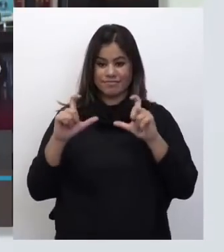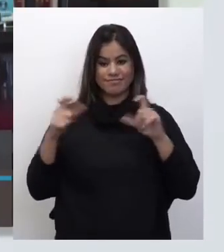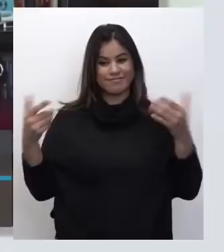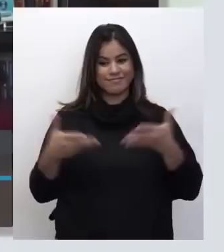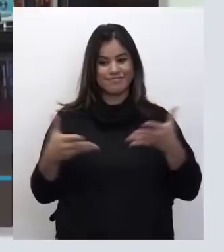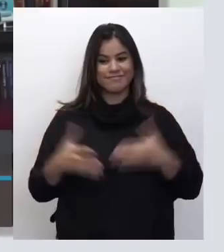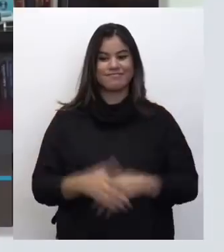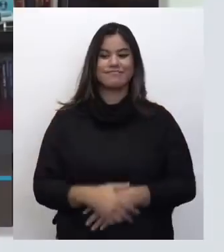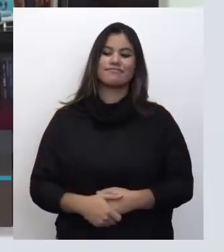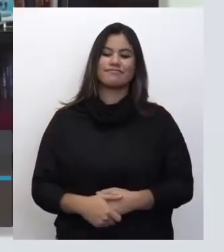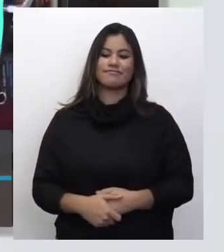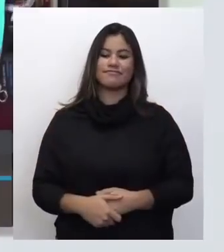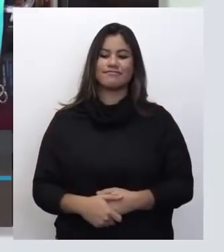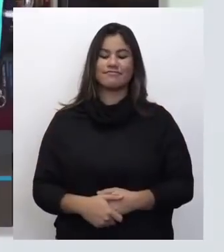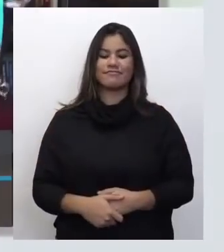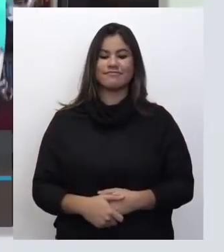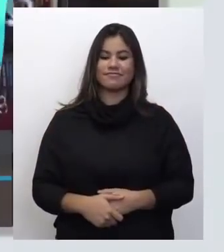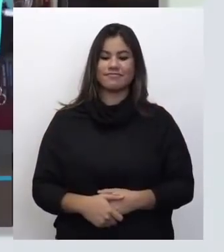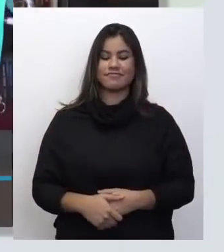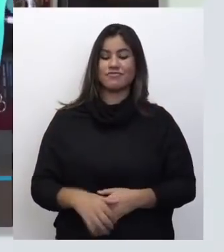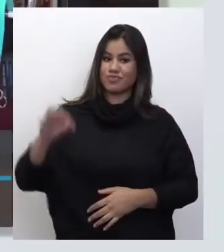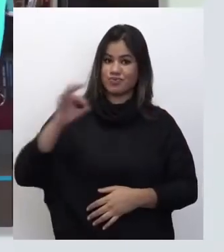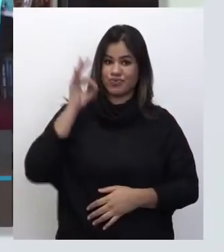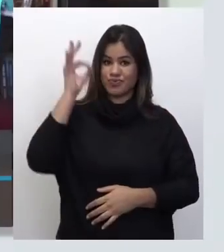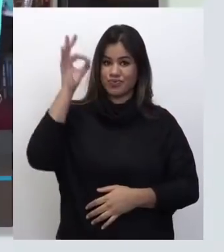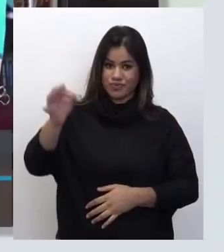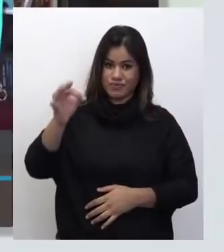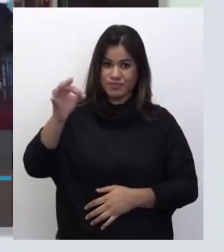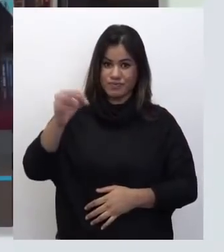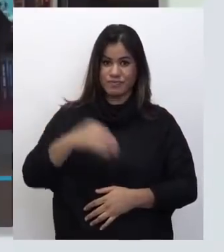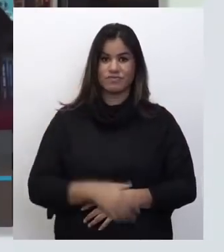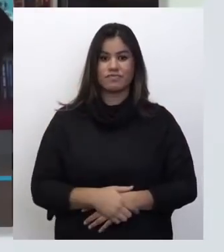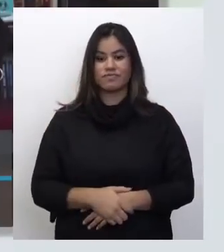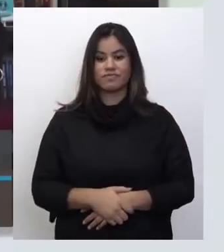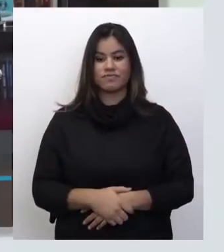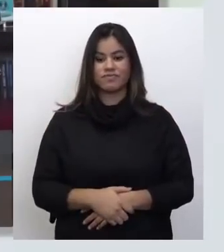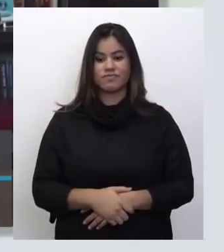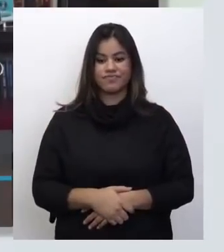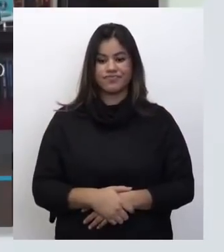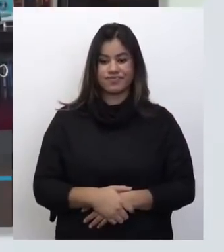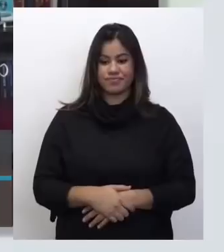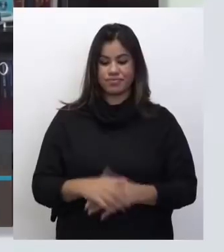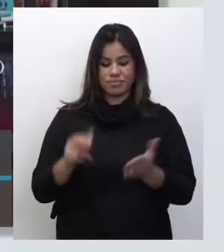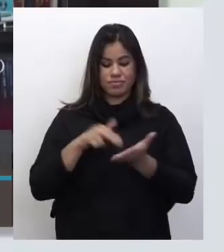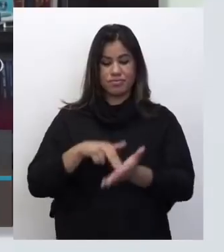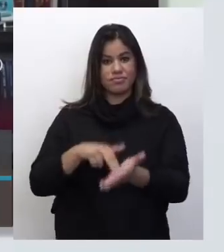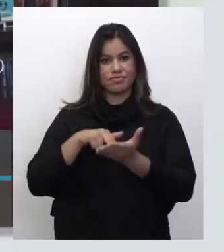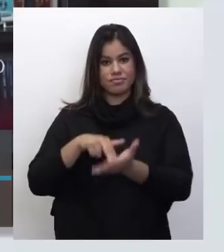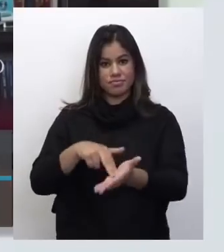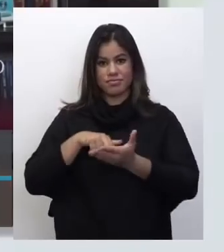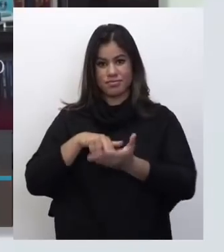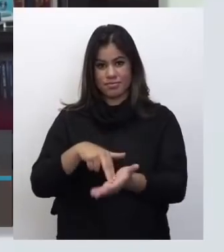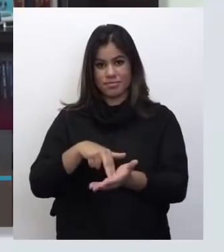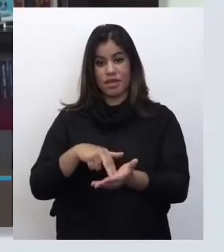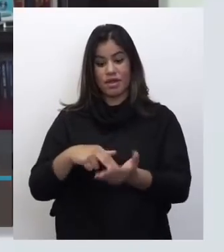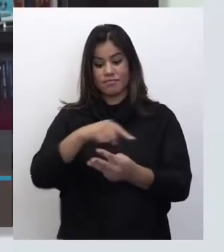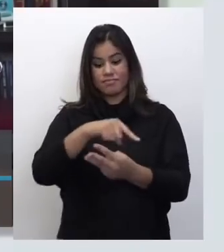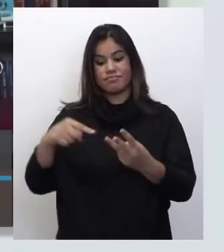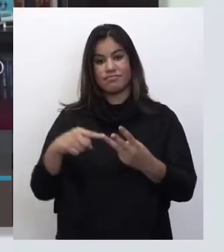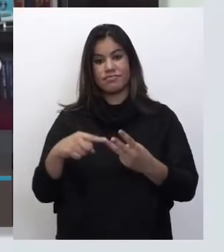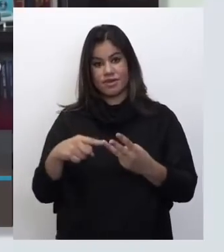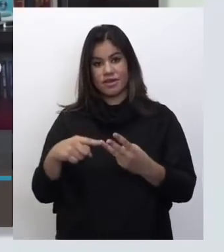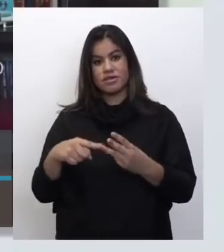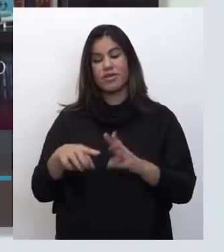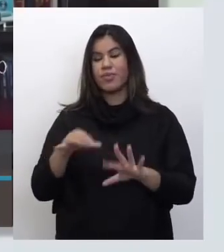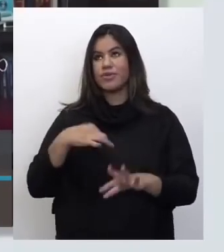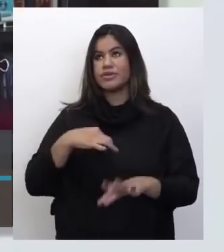olhando para o futuro, eu escrevi as minhas 3 cartas para o meu eu do futuro. Então, cartas para o